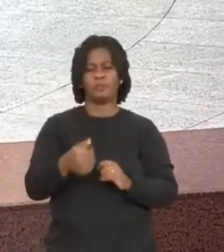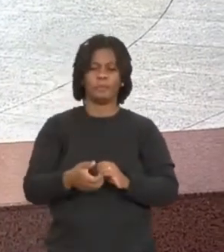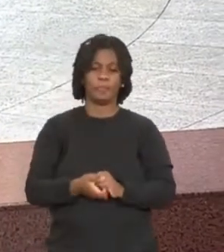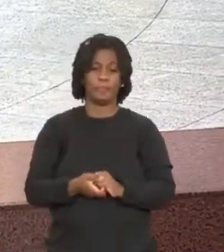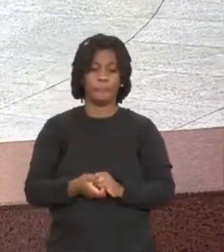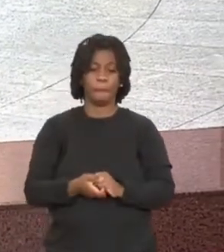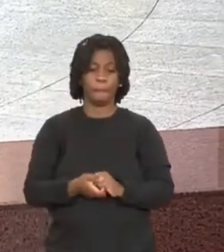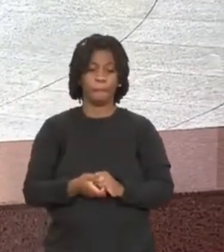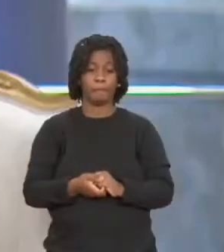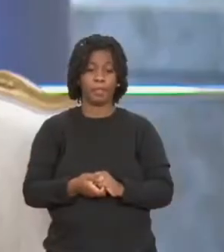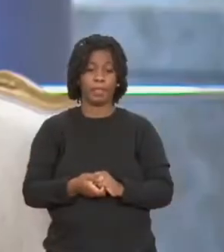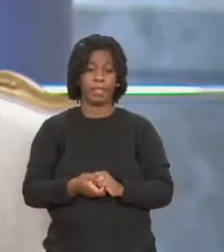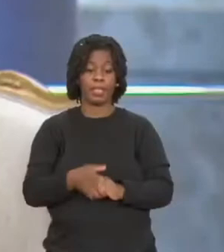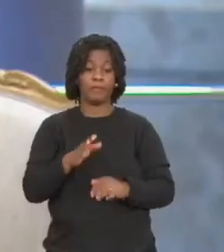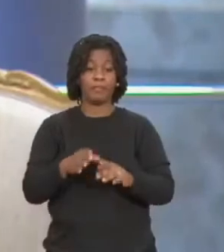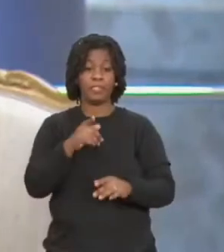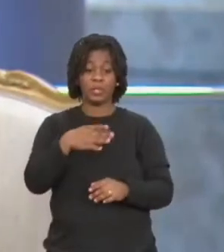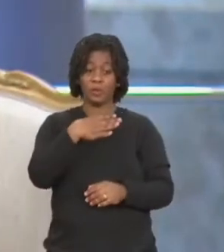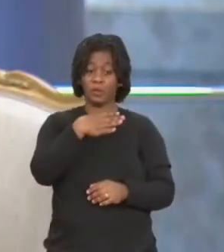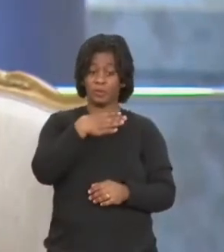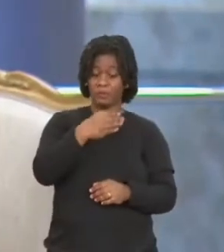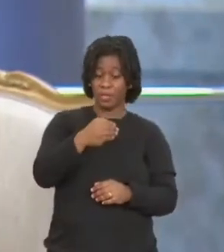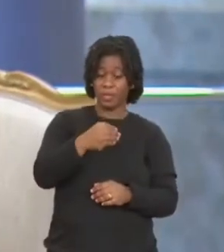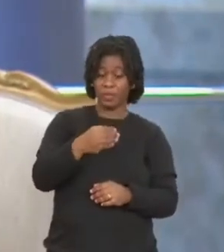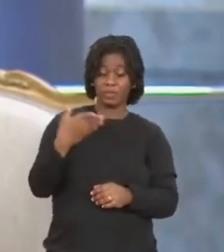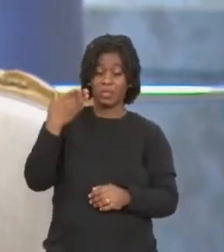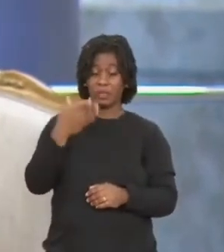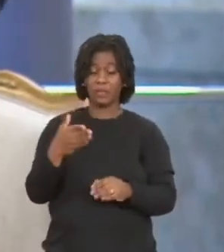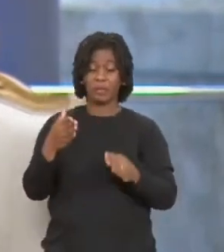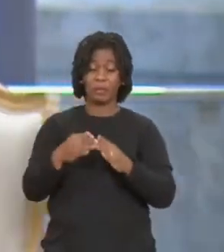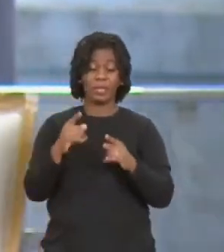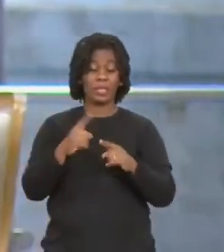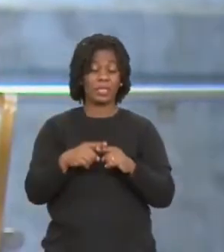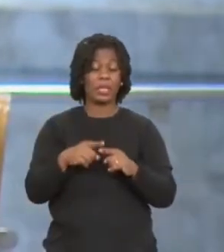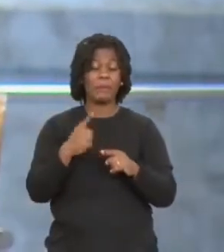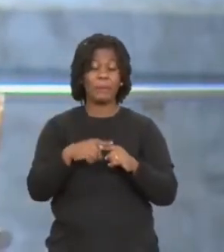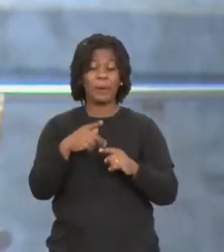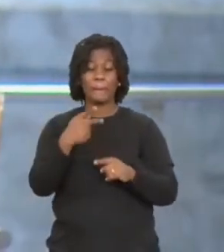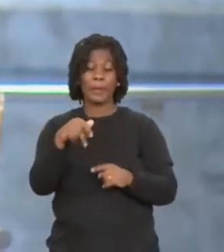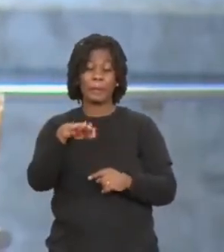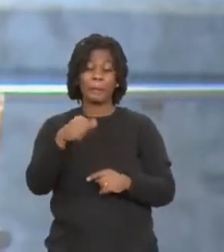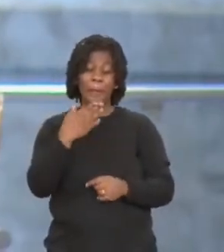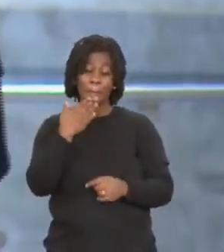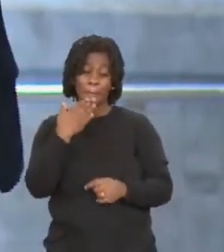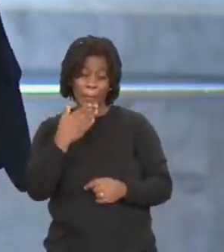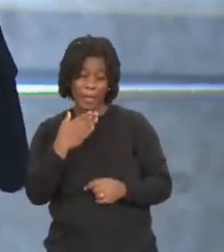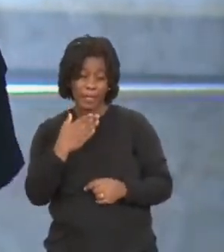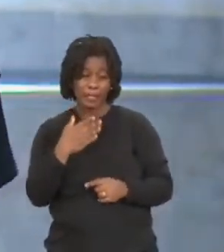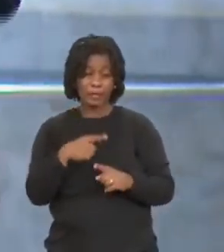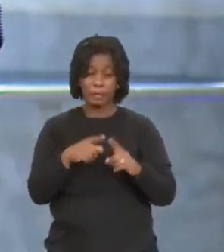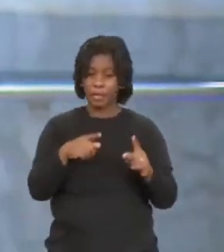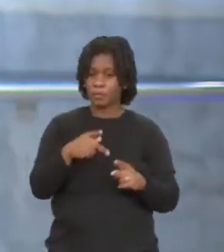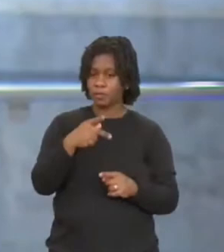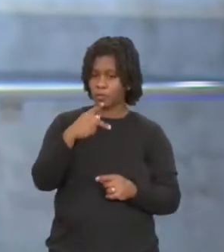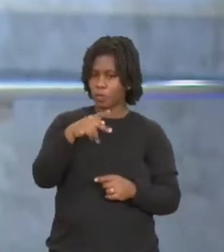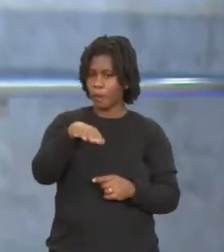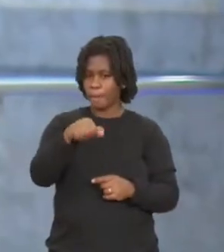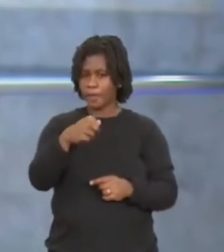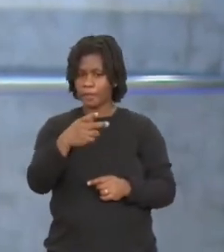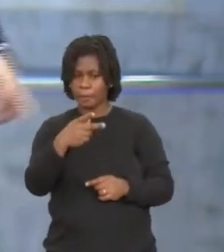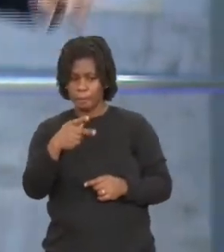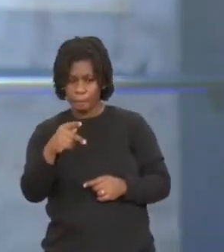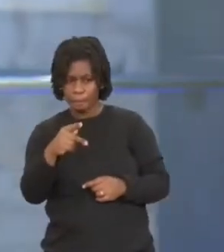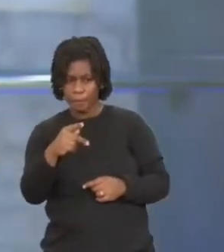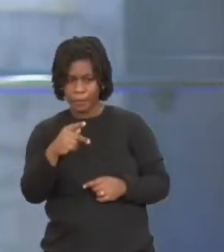um filho que só vem para a igreja porque seu pai pede, porque sua mãe fica no seu pé. Mas sua mãe e seu pai vai desaparecer, ou sua mãe